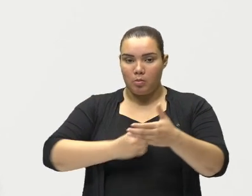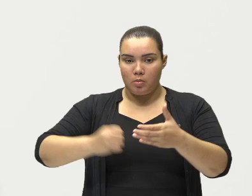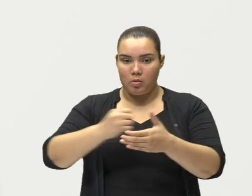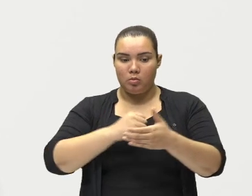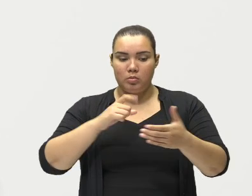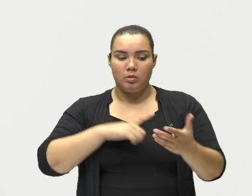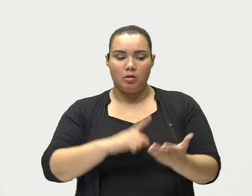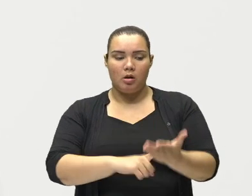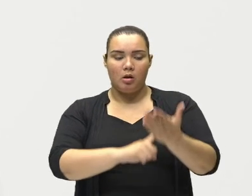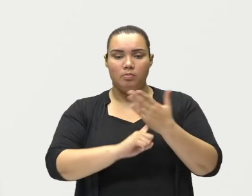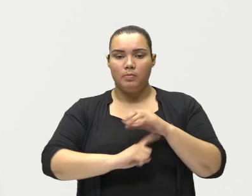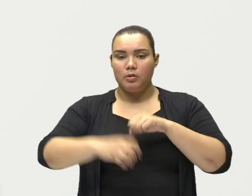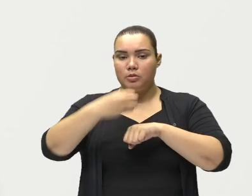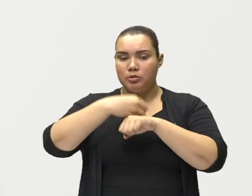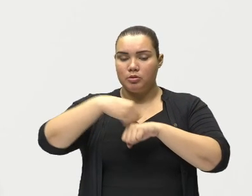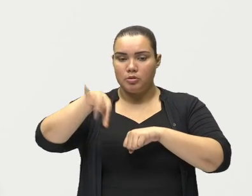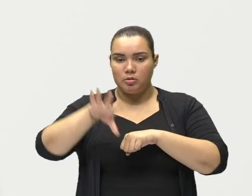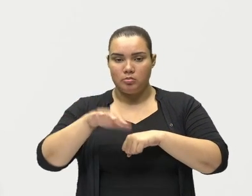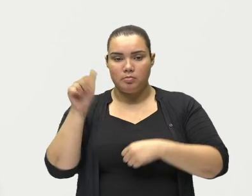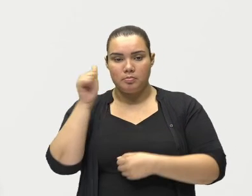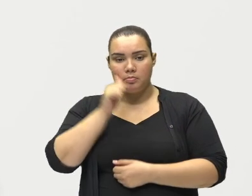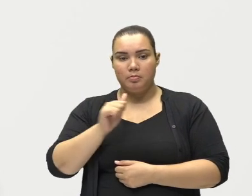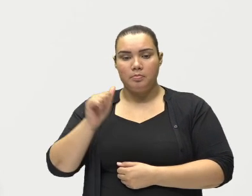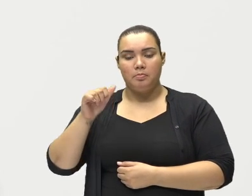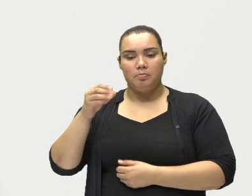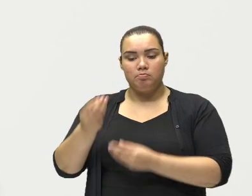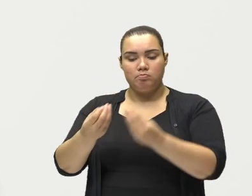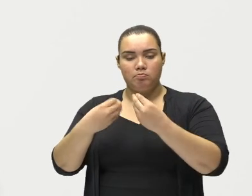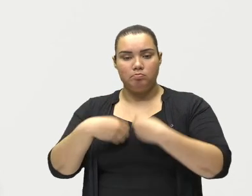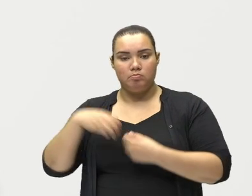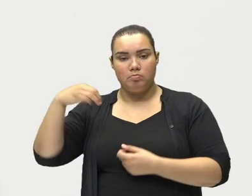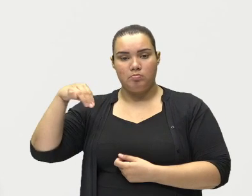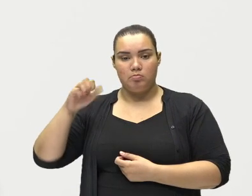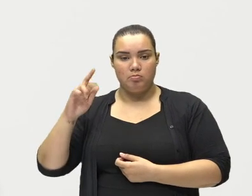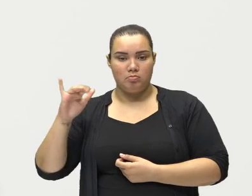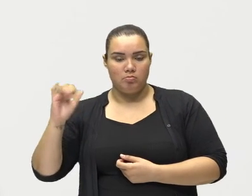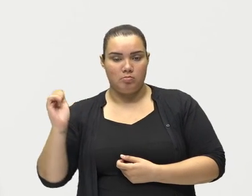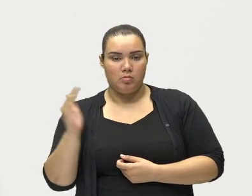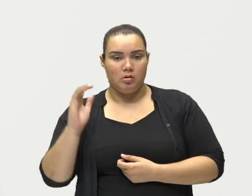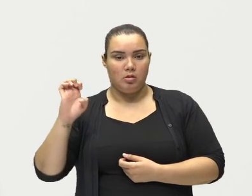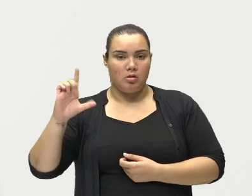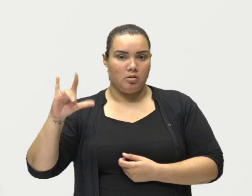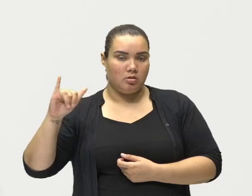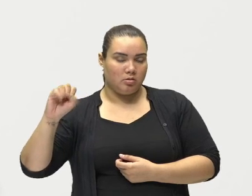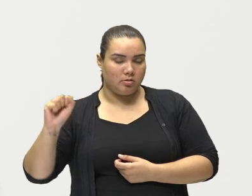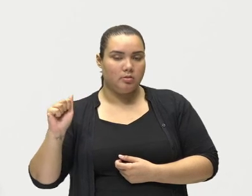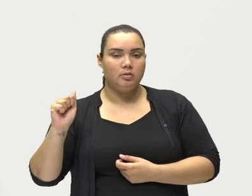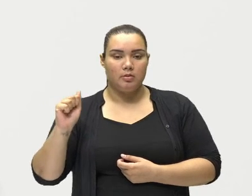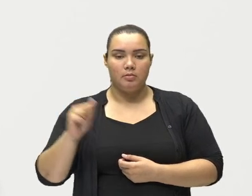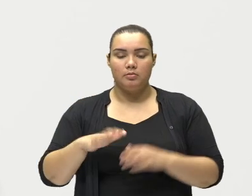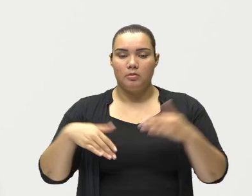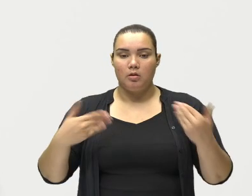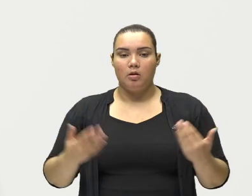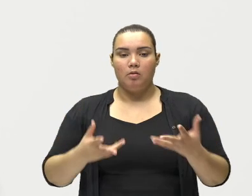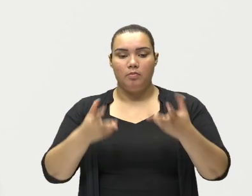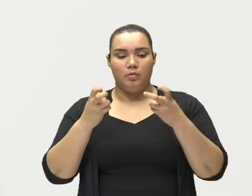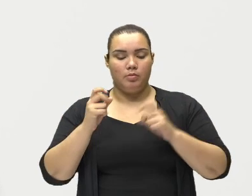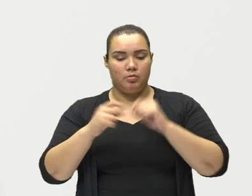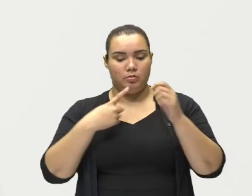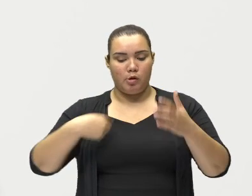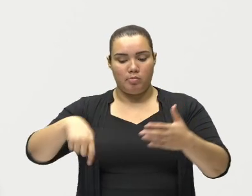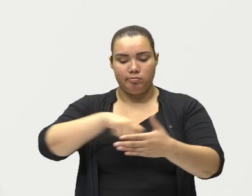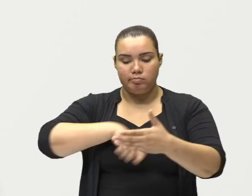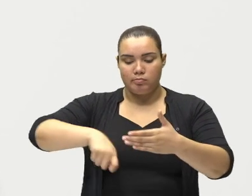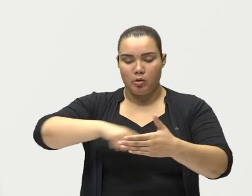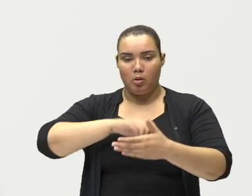as dicas dadas pela Maria Elisa, né? Então, faremos o